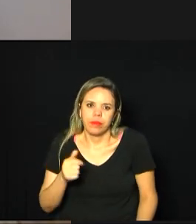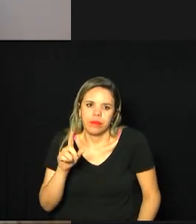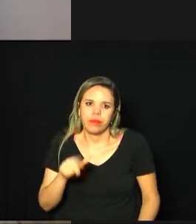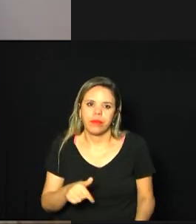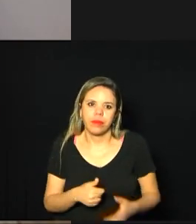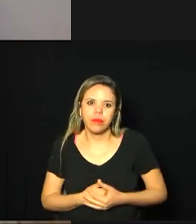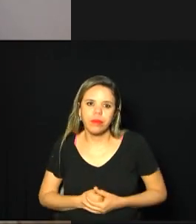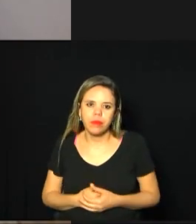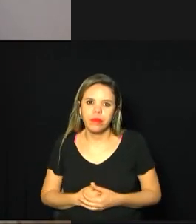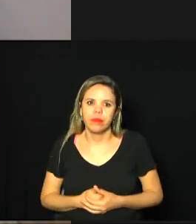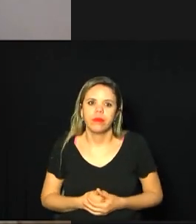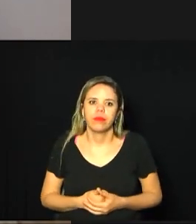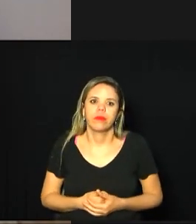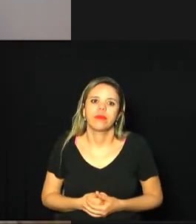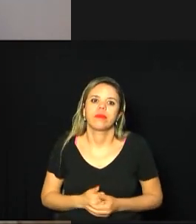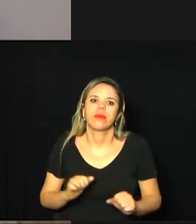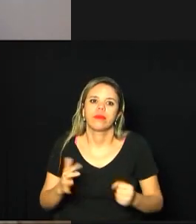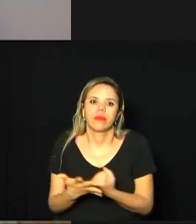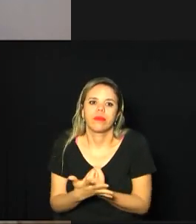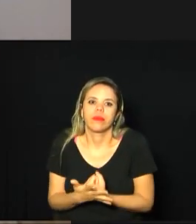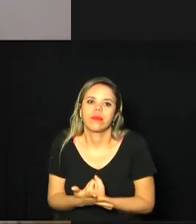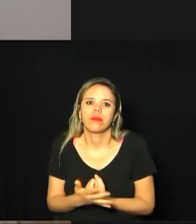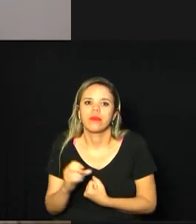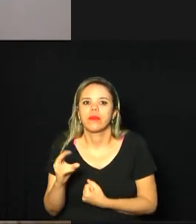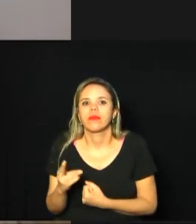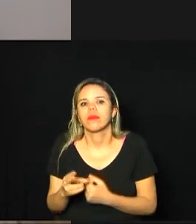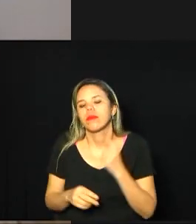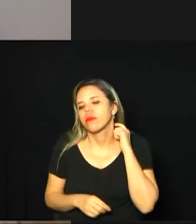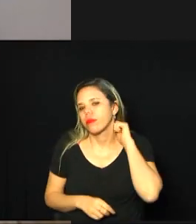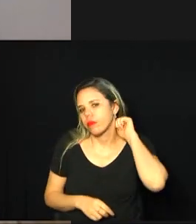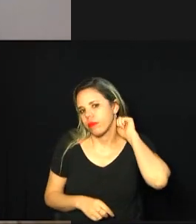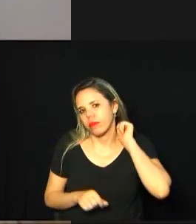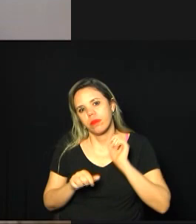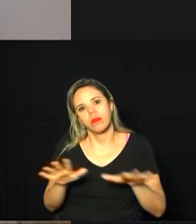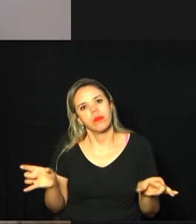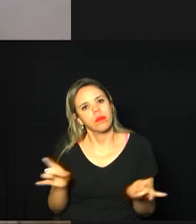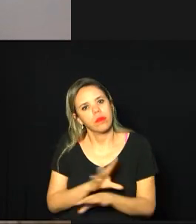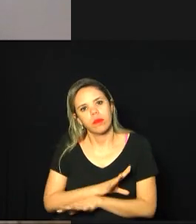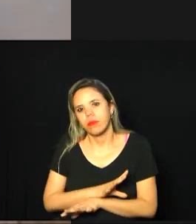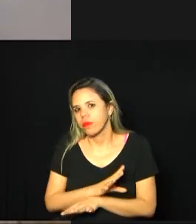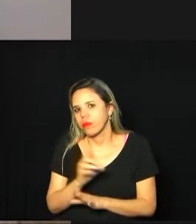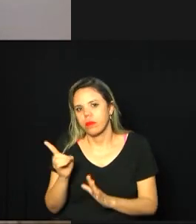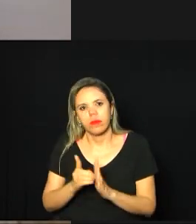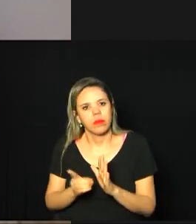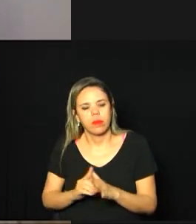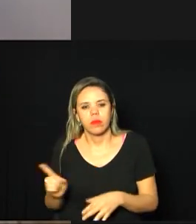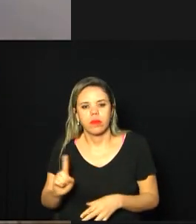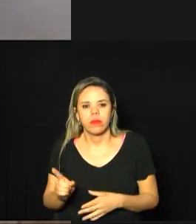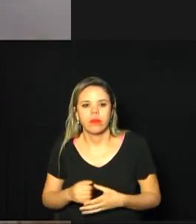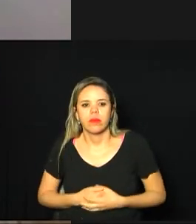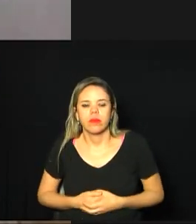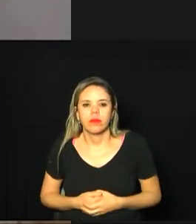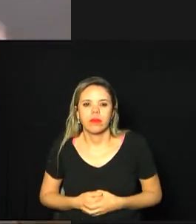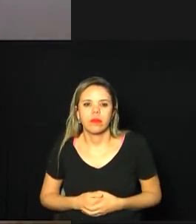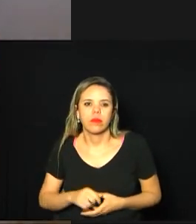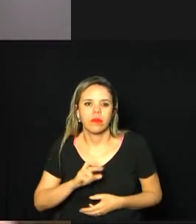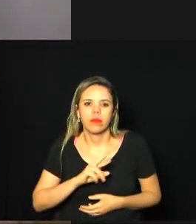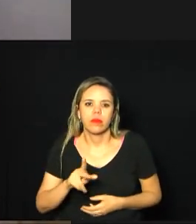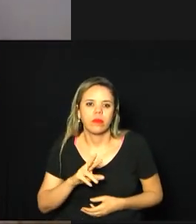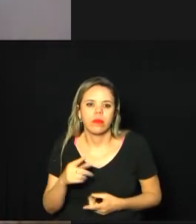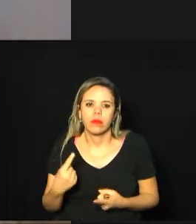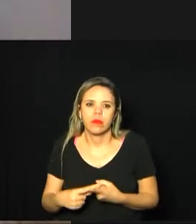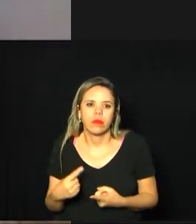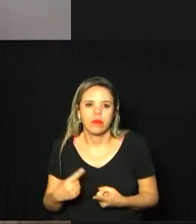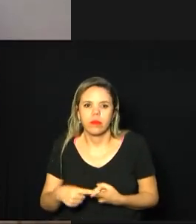é a pandemia ou a Covid-19 não vai acabar com um decreto. Então não é assim